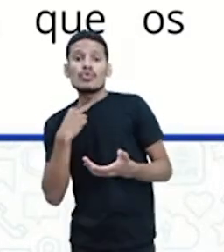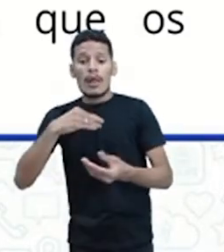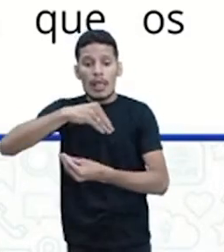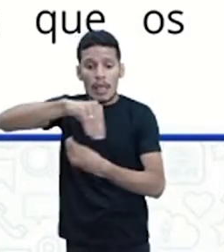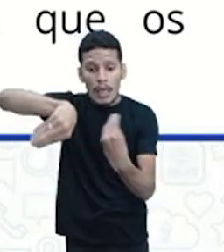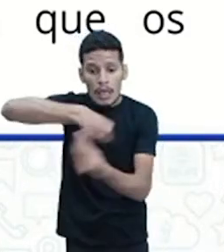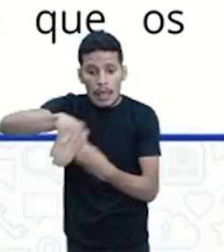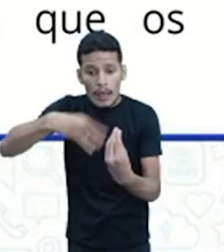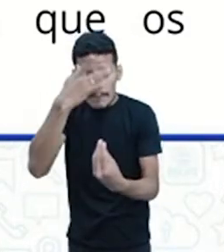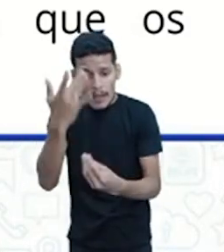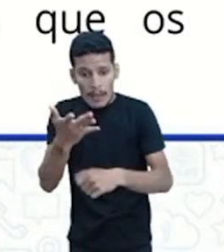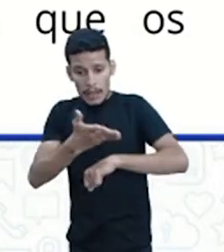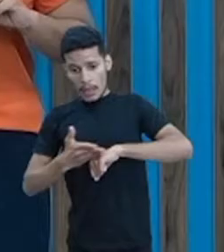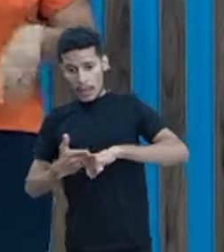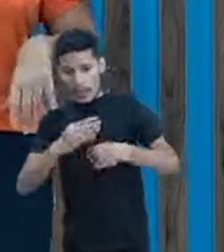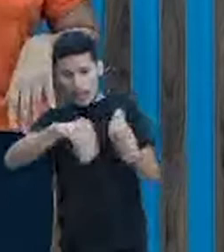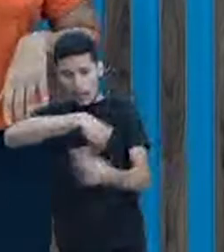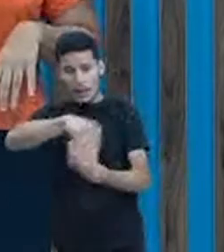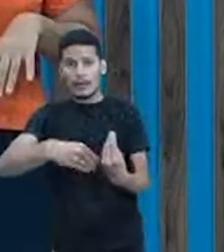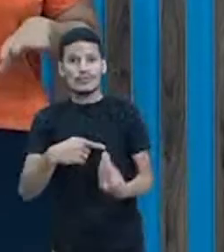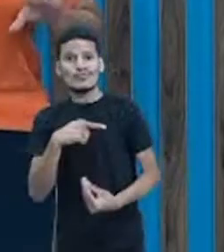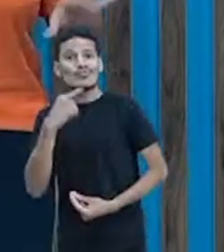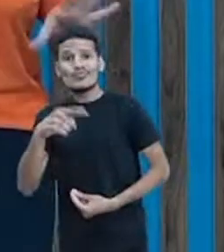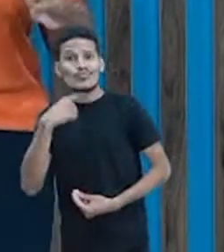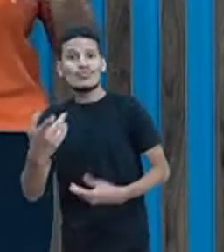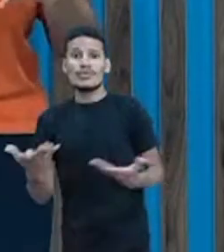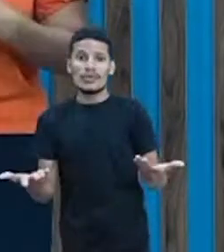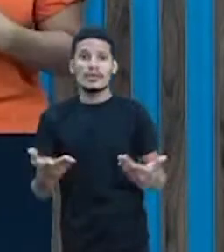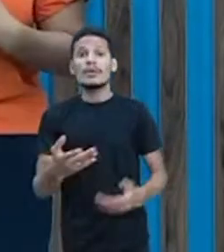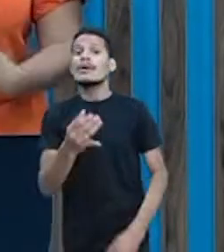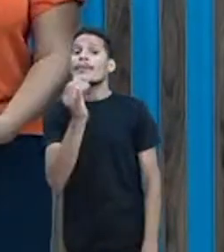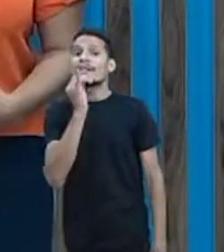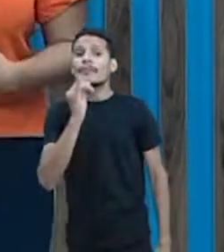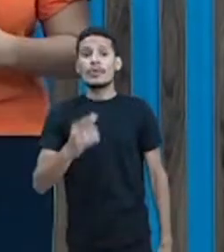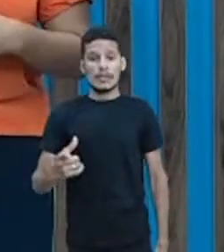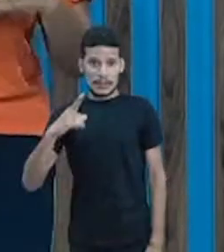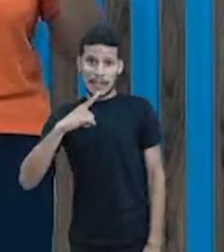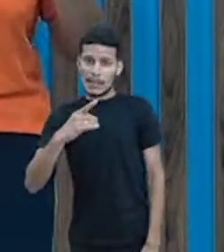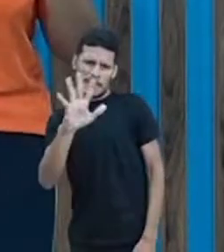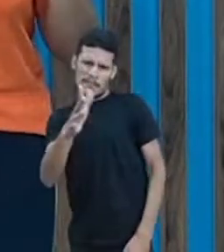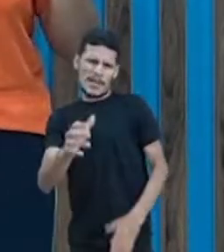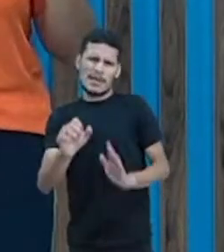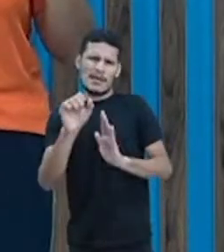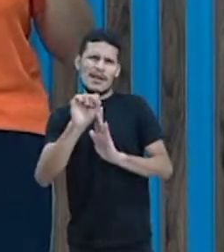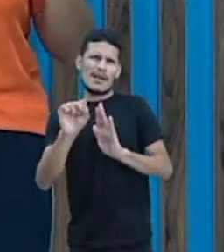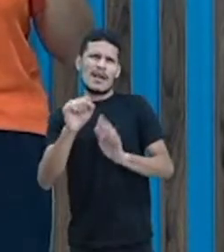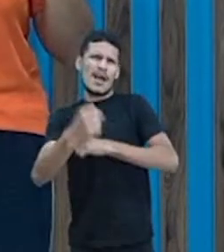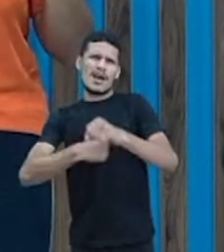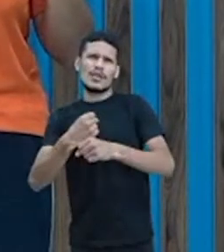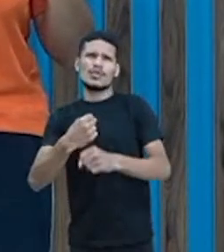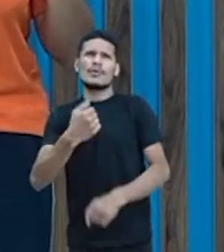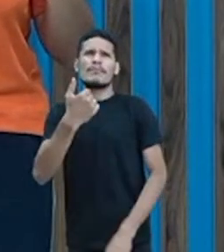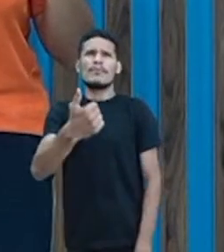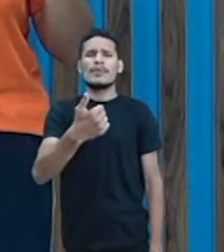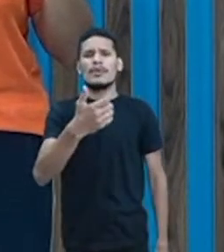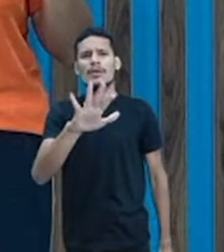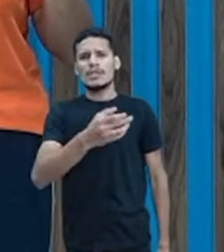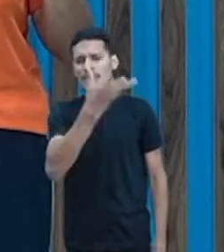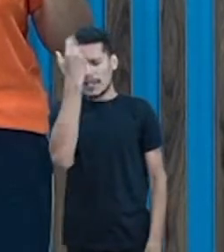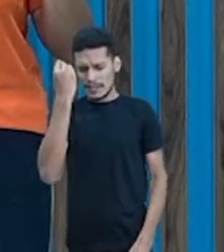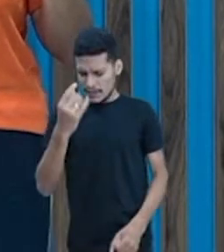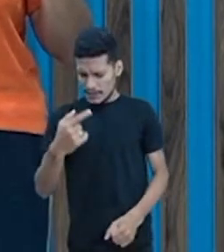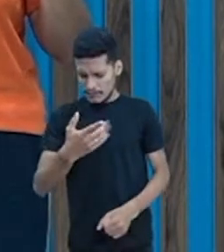que os escravizaram. Então, digamos que você tenha um escravo alforreado em 1800... Eita, gente, eu